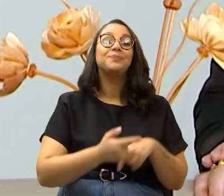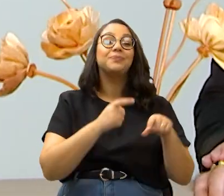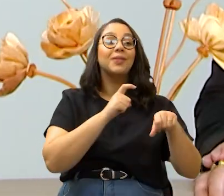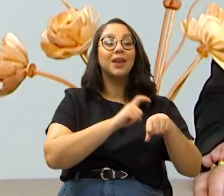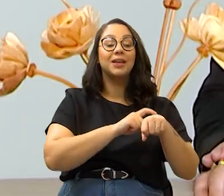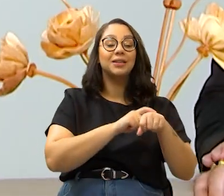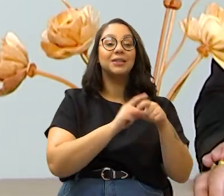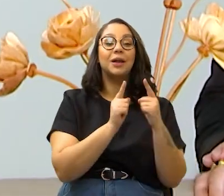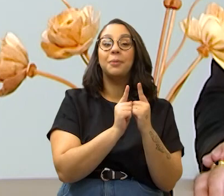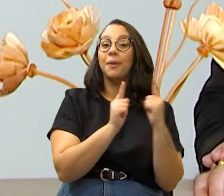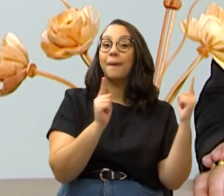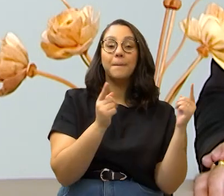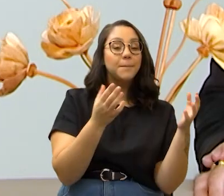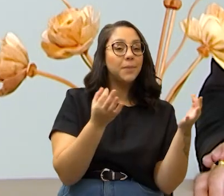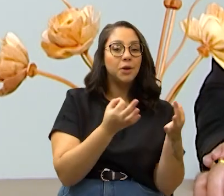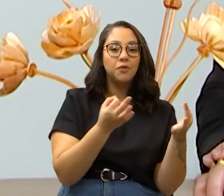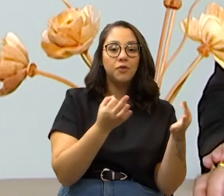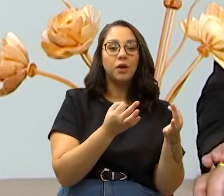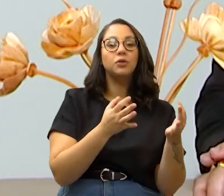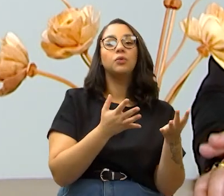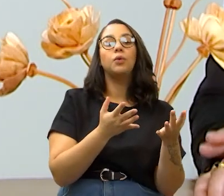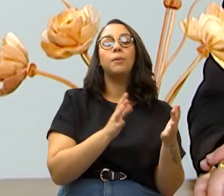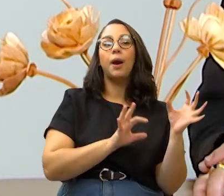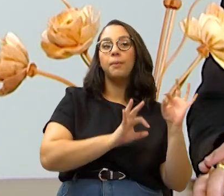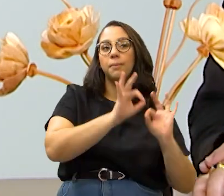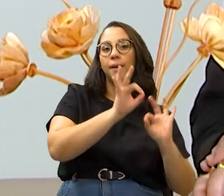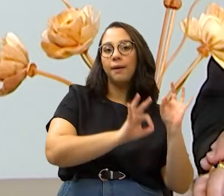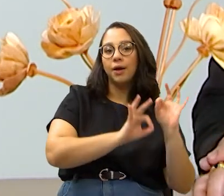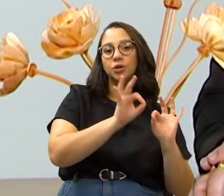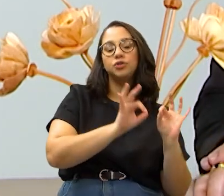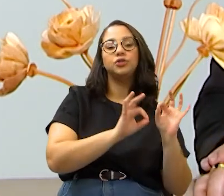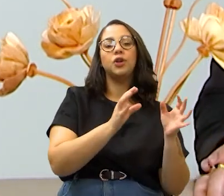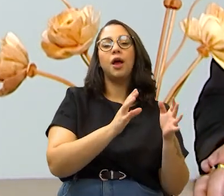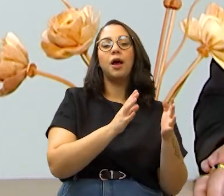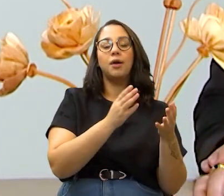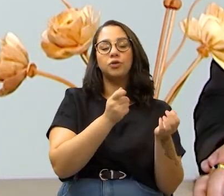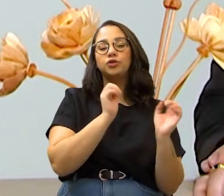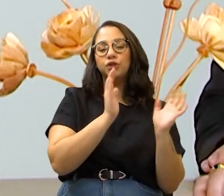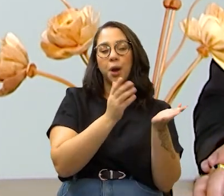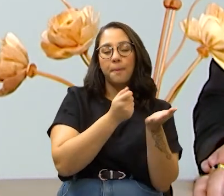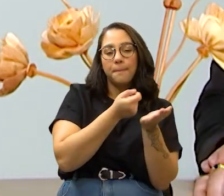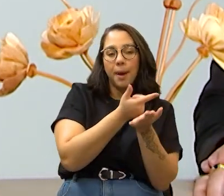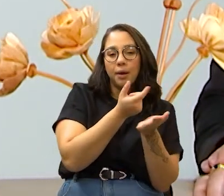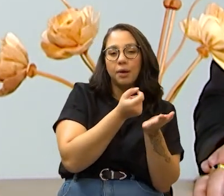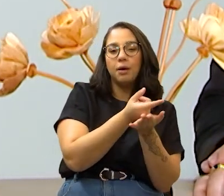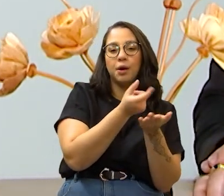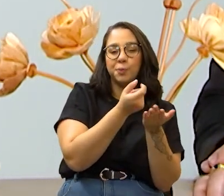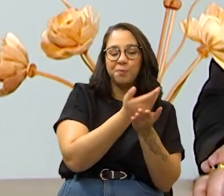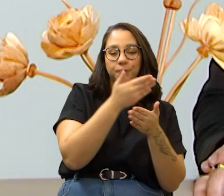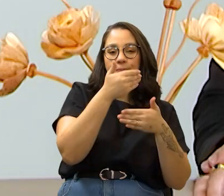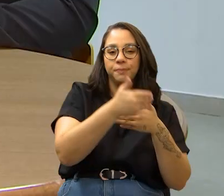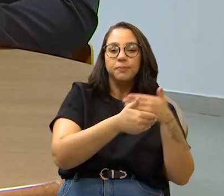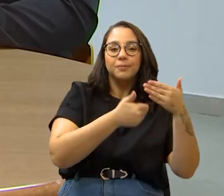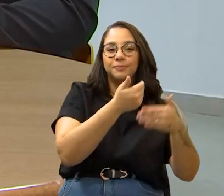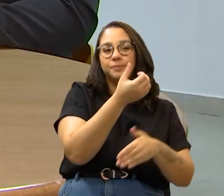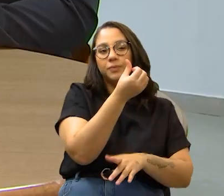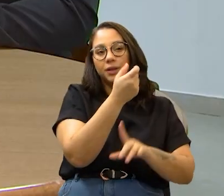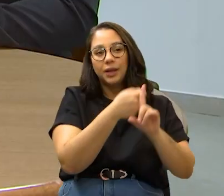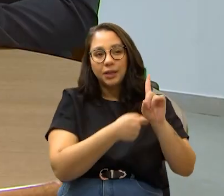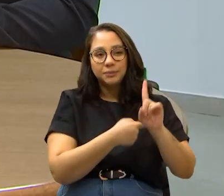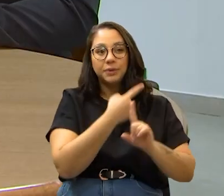Esse tempo aí, qual seria um tempo ideal para a gente começar a planejar, para ir pagando aos poucos,